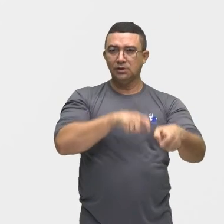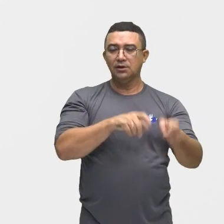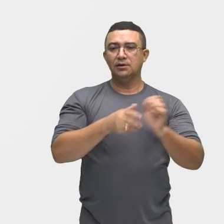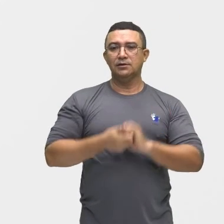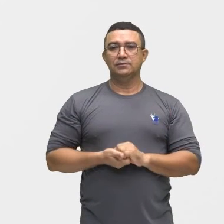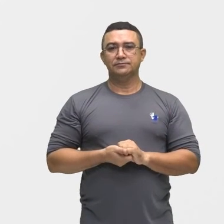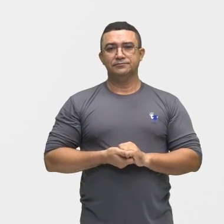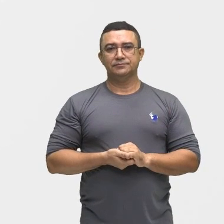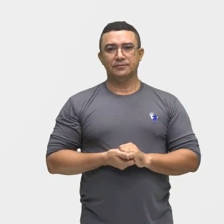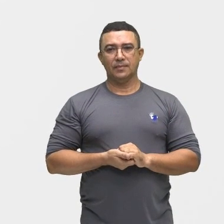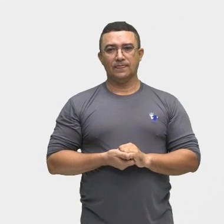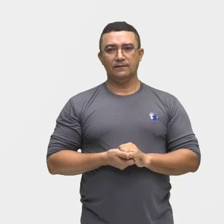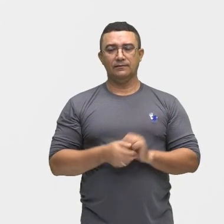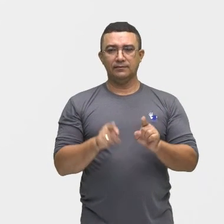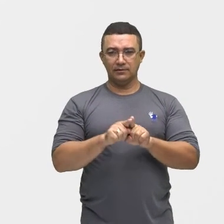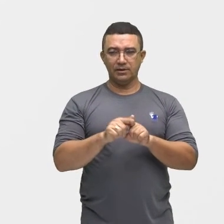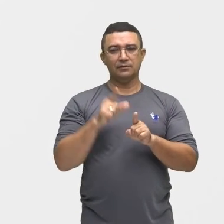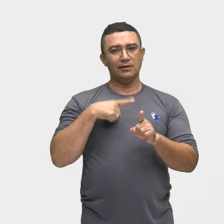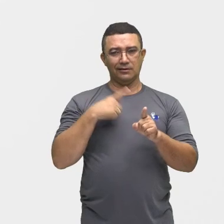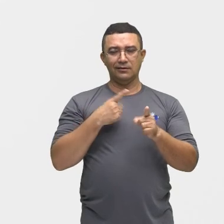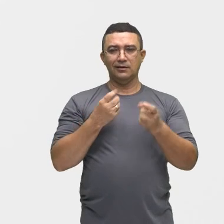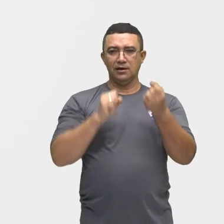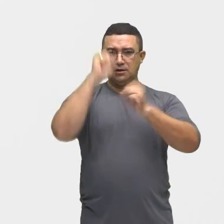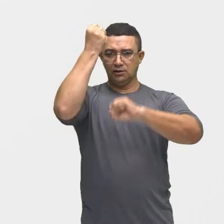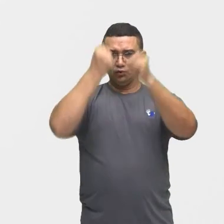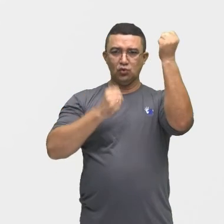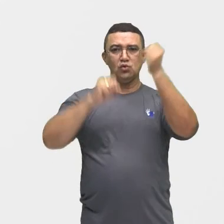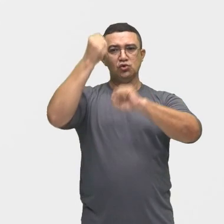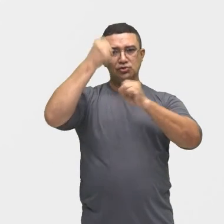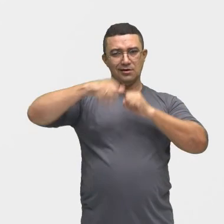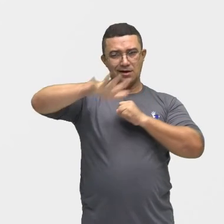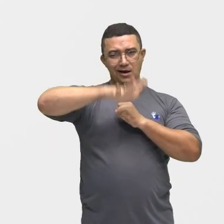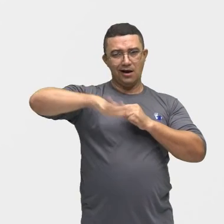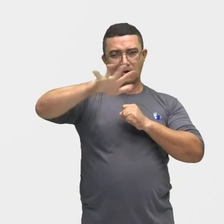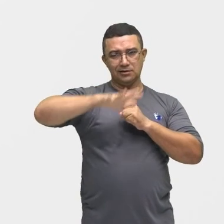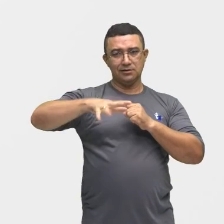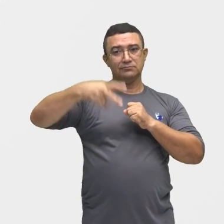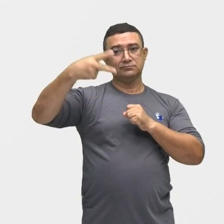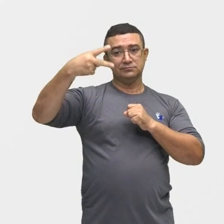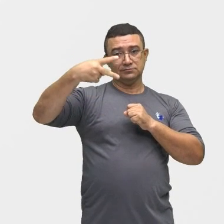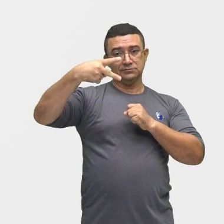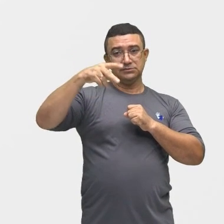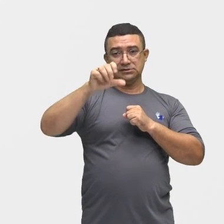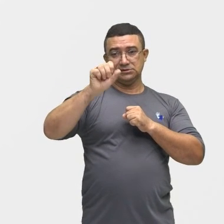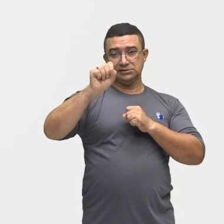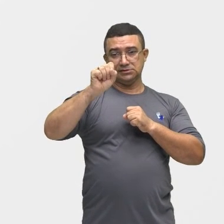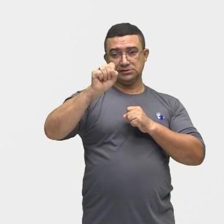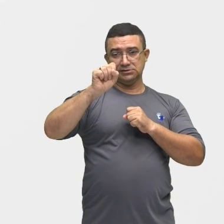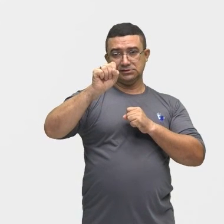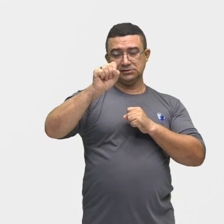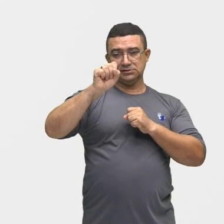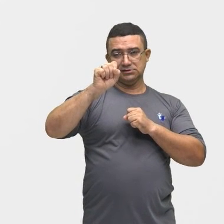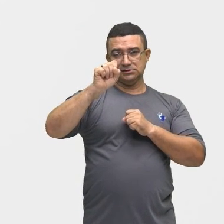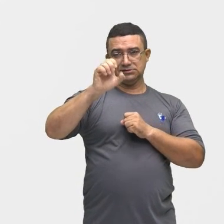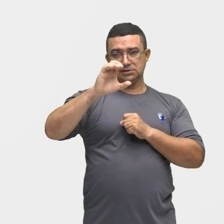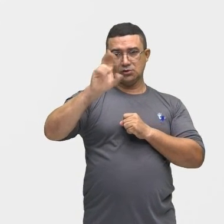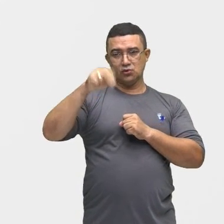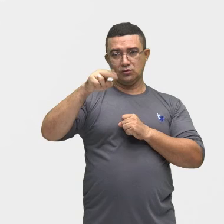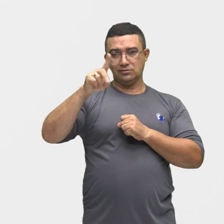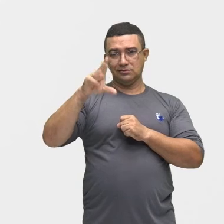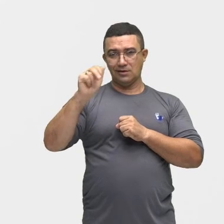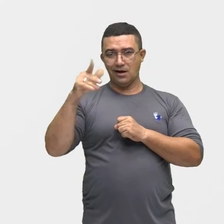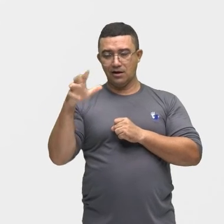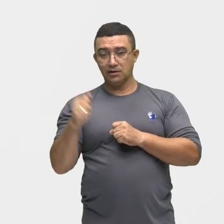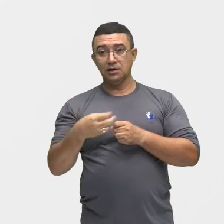Aí nós temos também a presença das indústrias no setor secundário e também o setor terciário, né? Serviços,